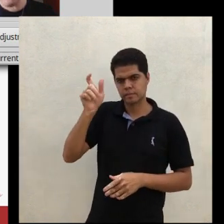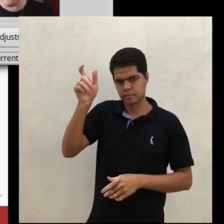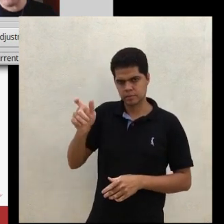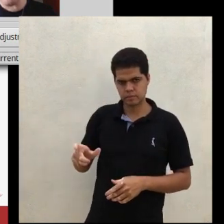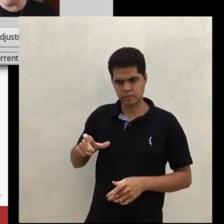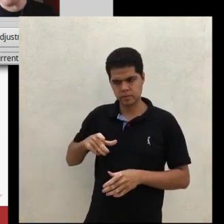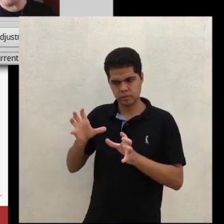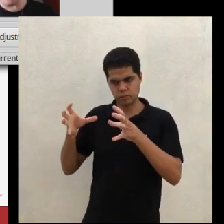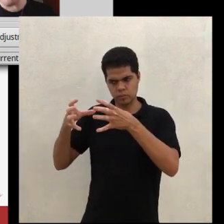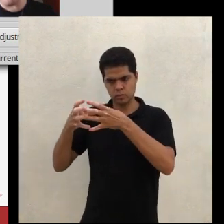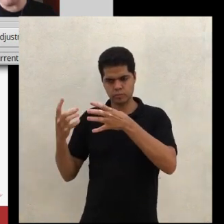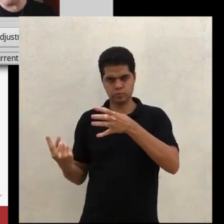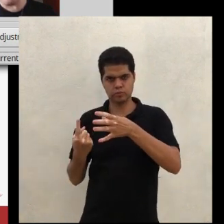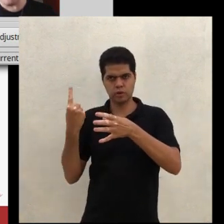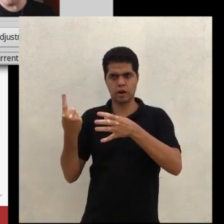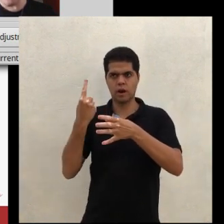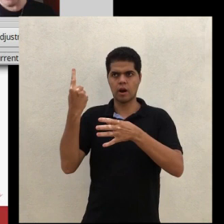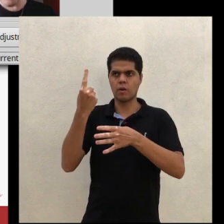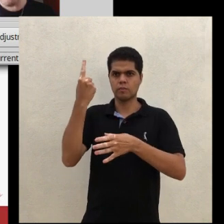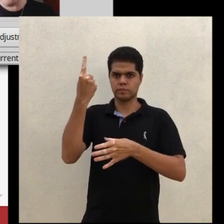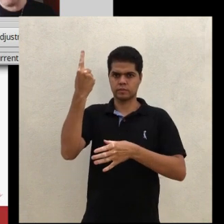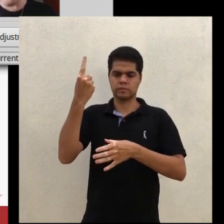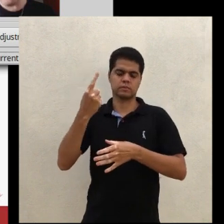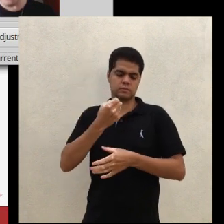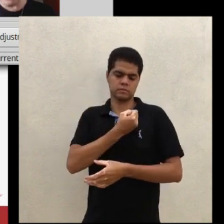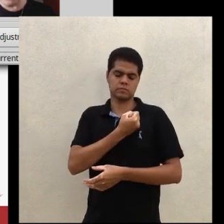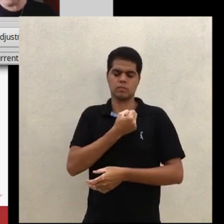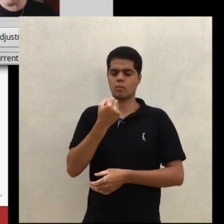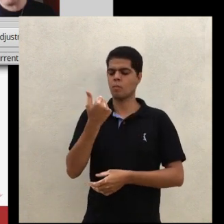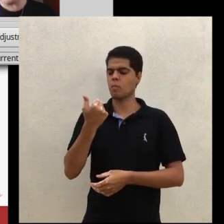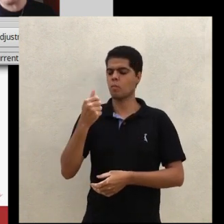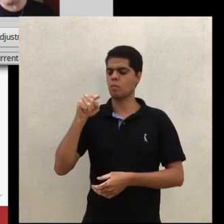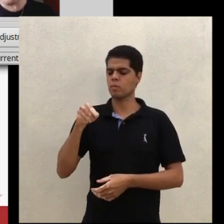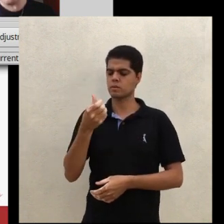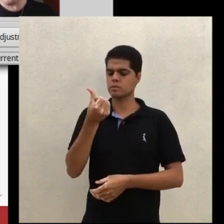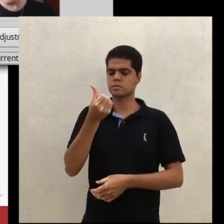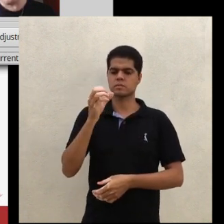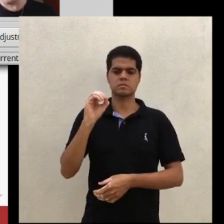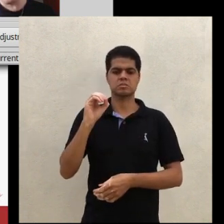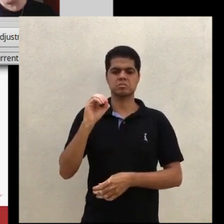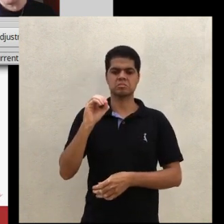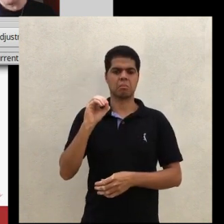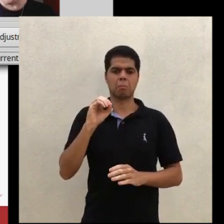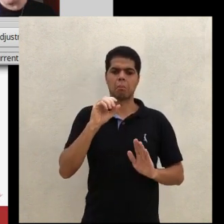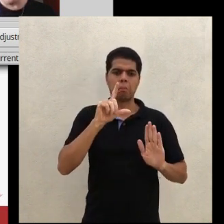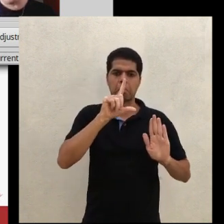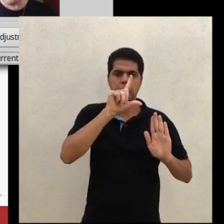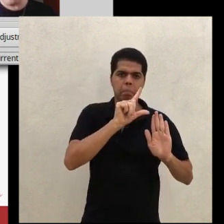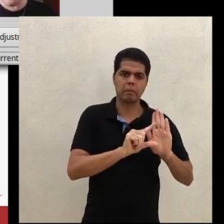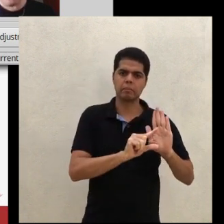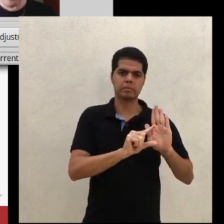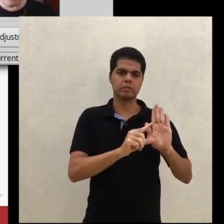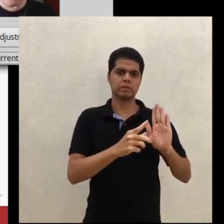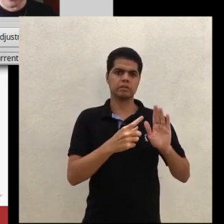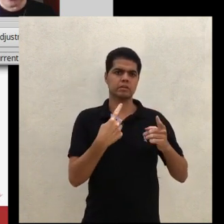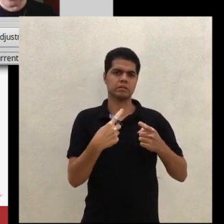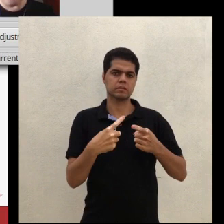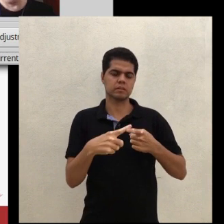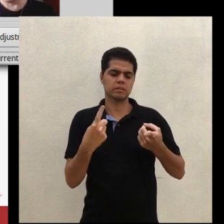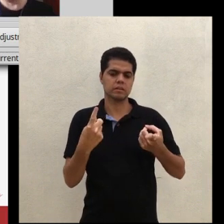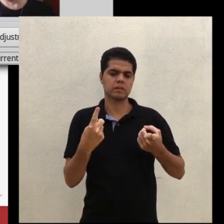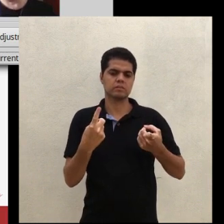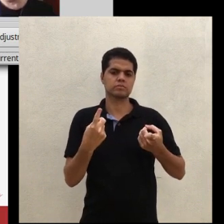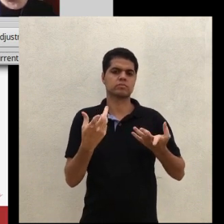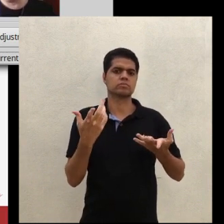é pequena a probabilidade aqui. Ó. É pequeno a chance. Tá? Aqui está como